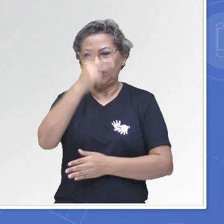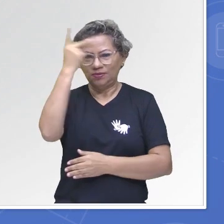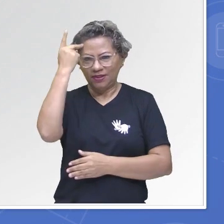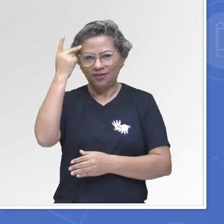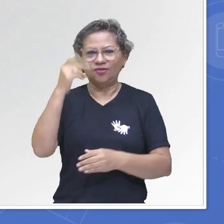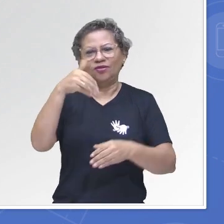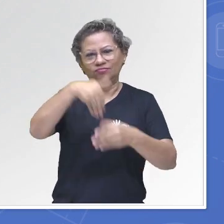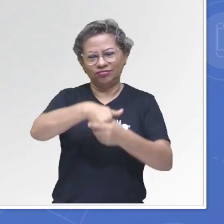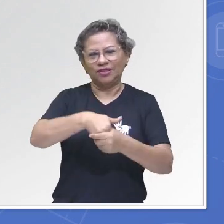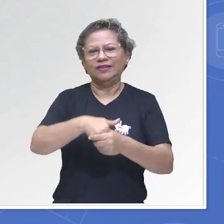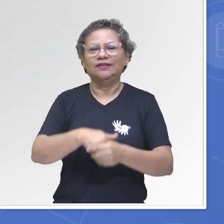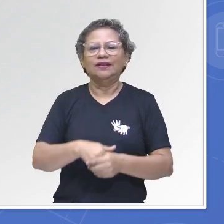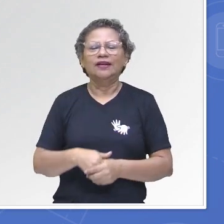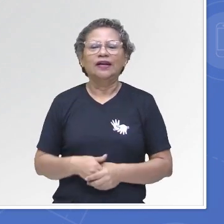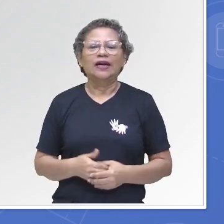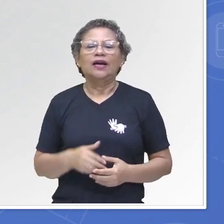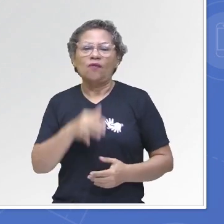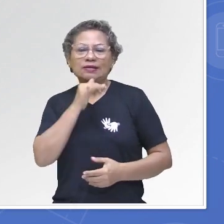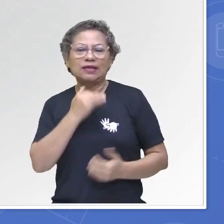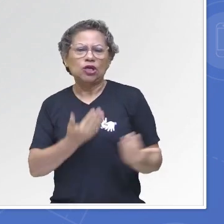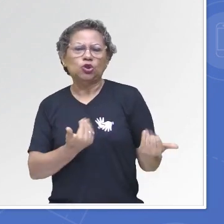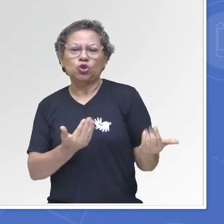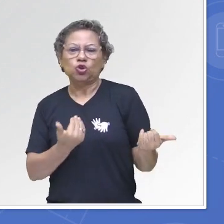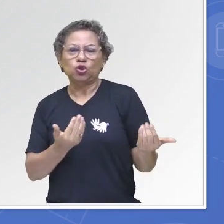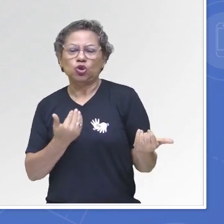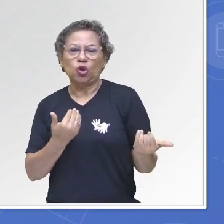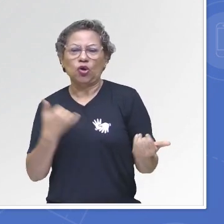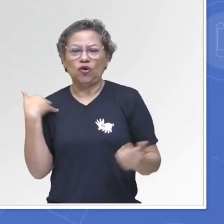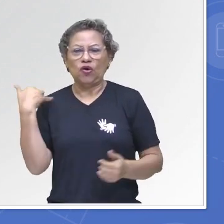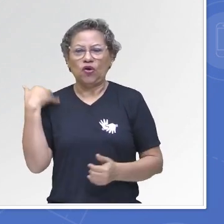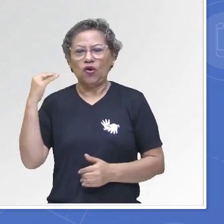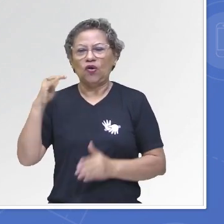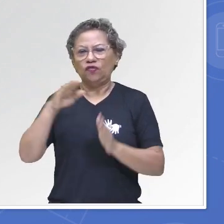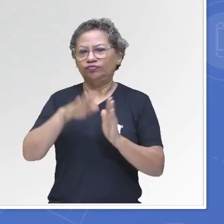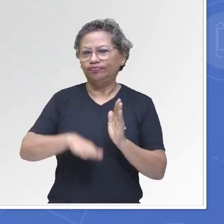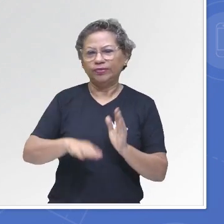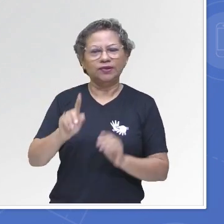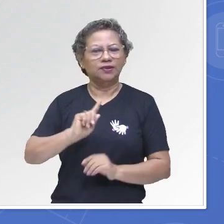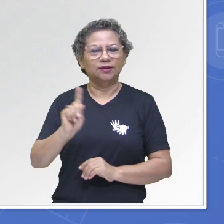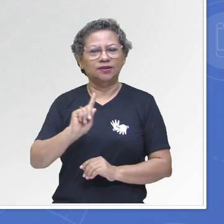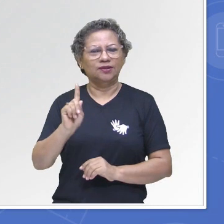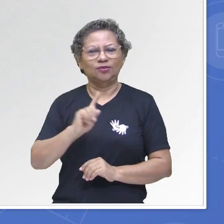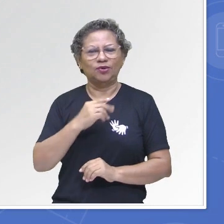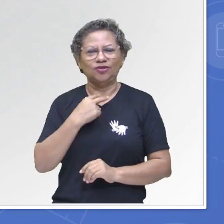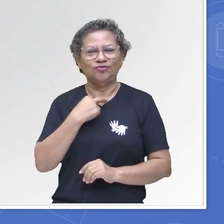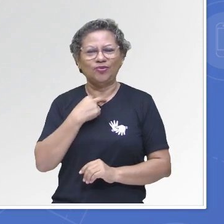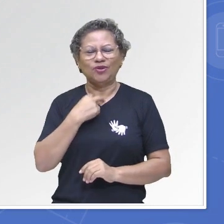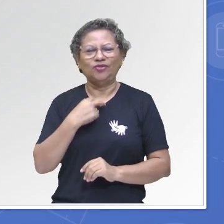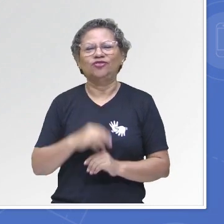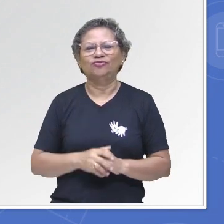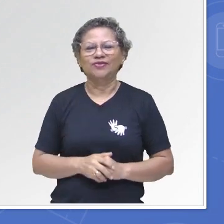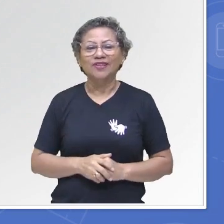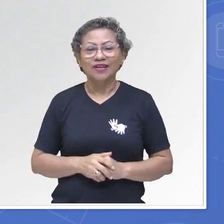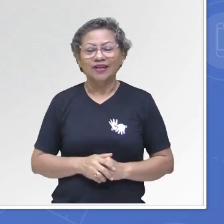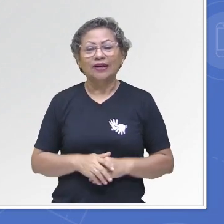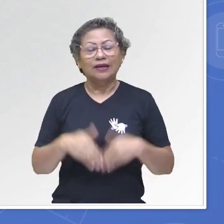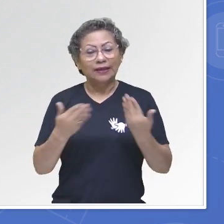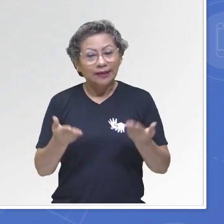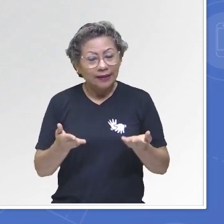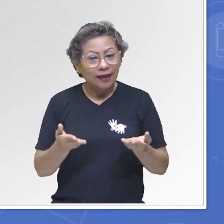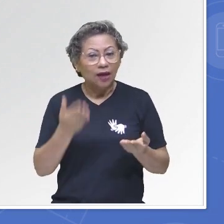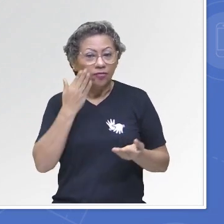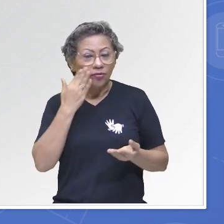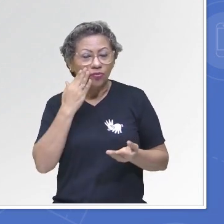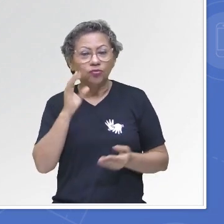se você for muito jovem, né, não tiver idade suficiente, você ainda não pode votar. Então, dentro aí dos brasileiros